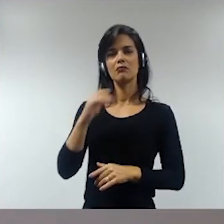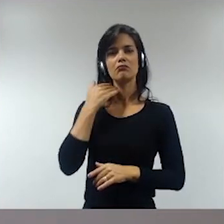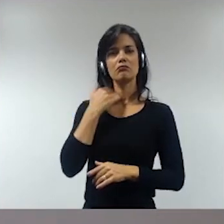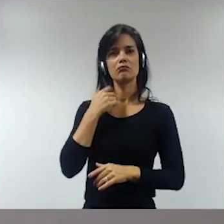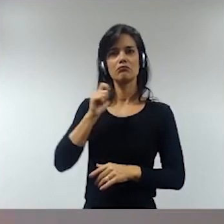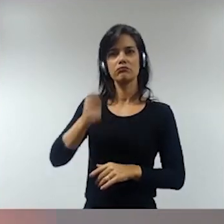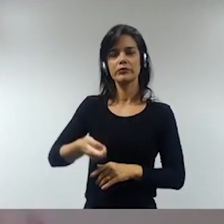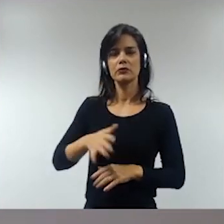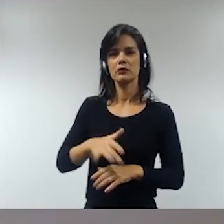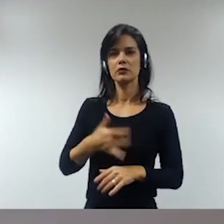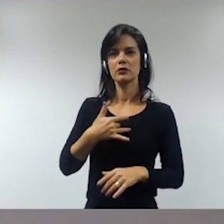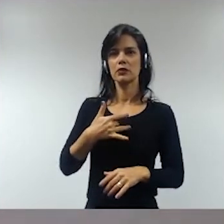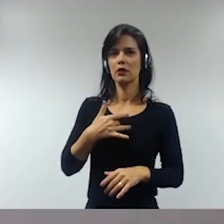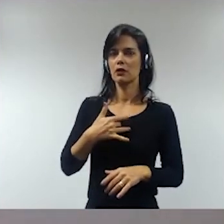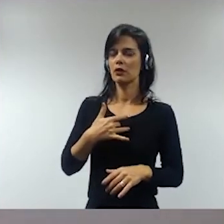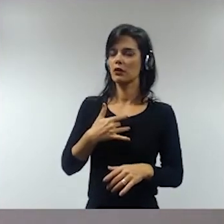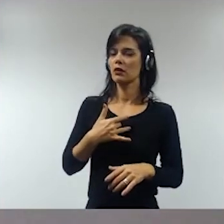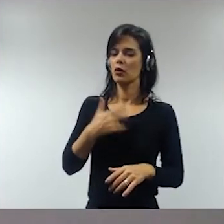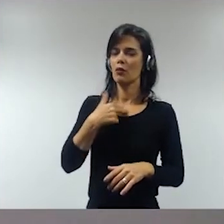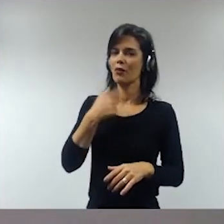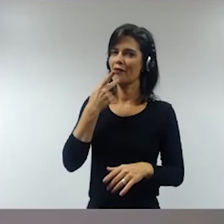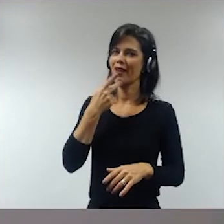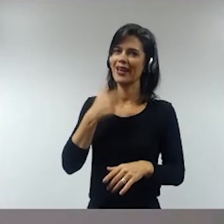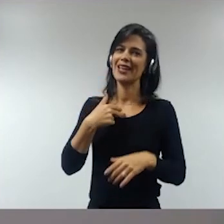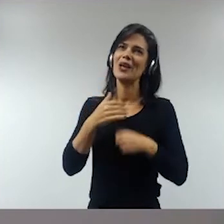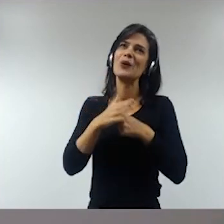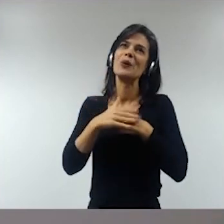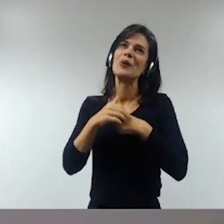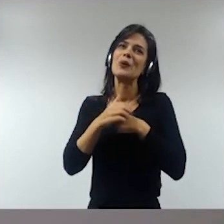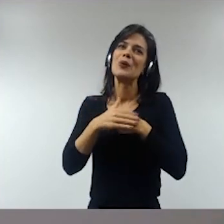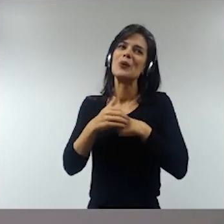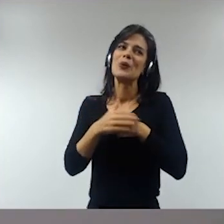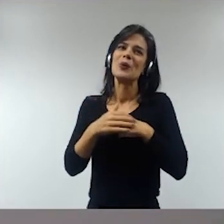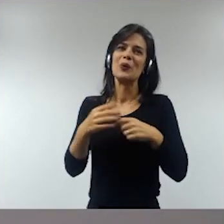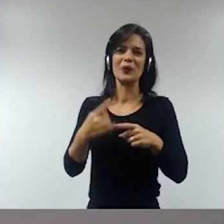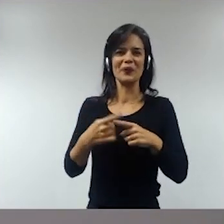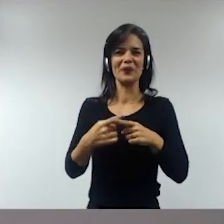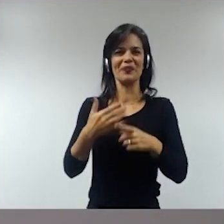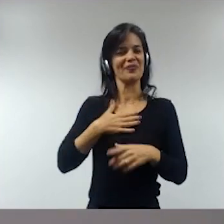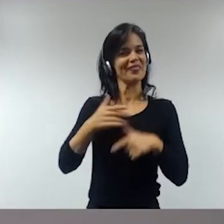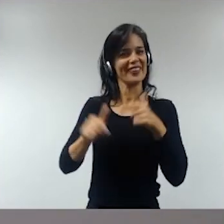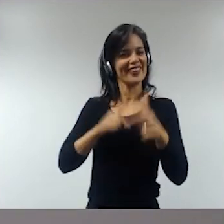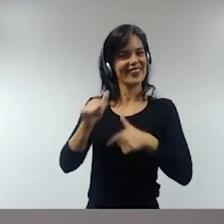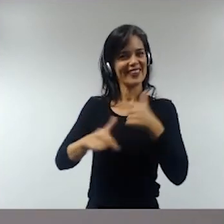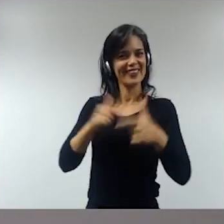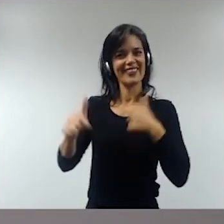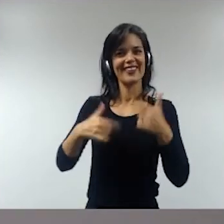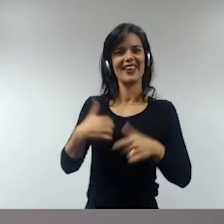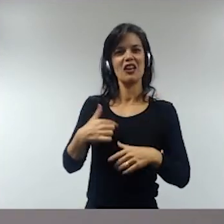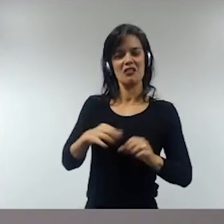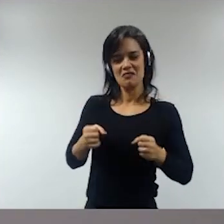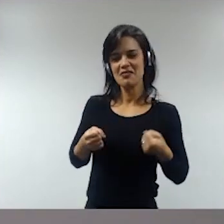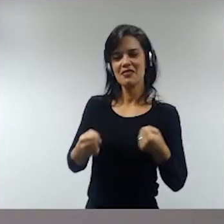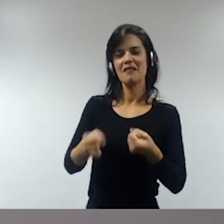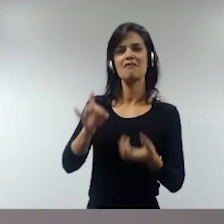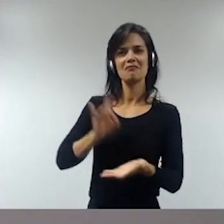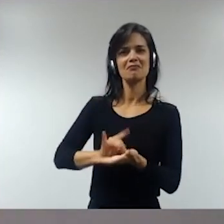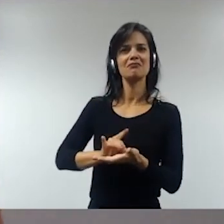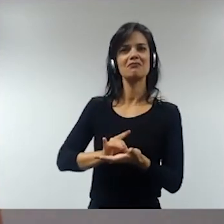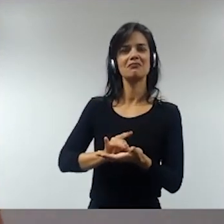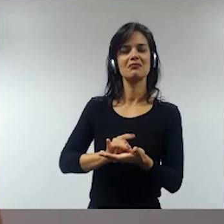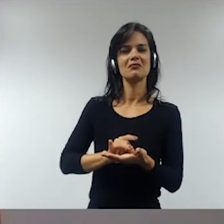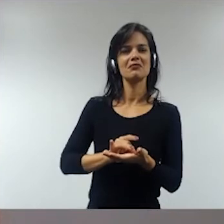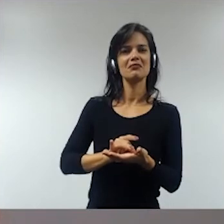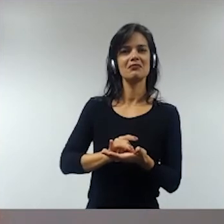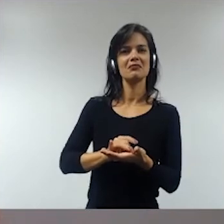não posso fingir que sou um doce de pessoa, porque no exercício do meu trabalho eu busco defender, quando